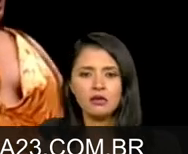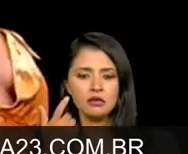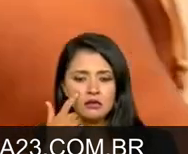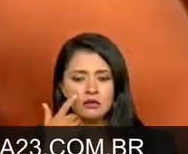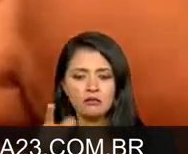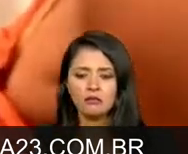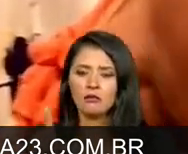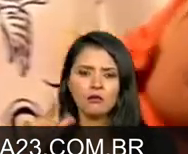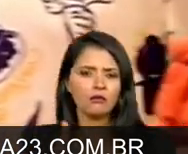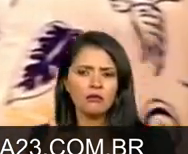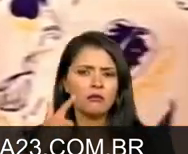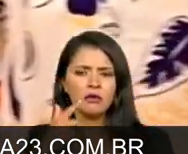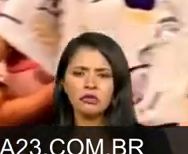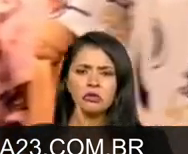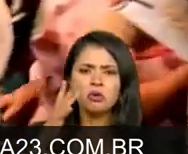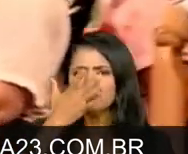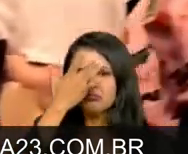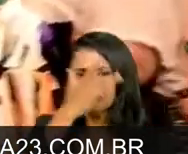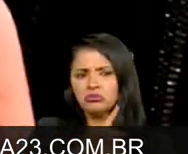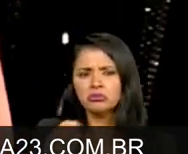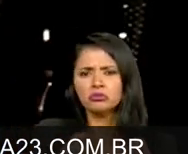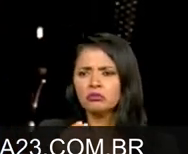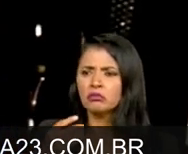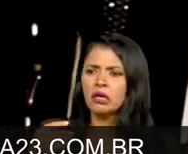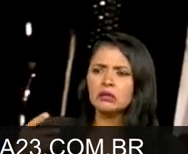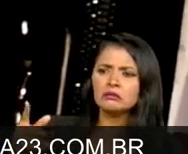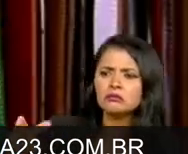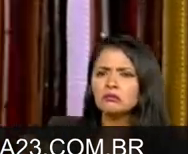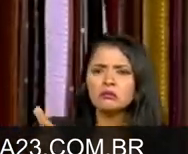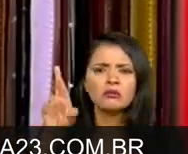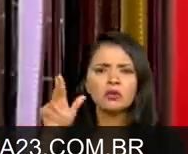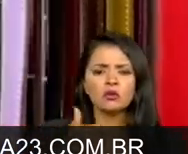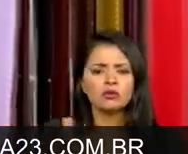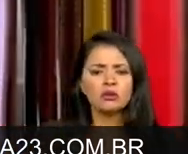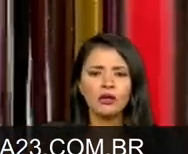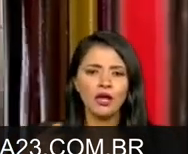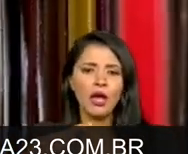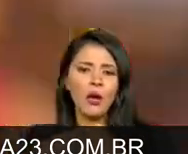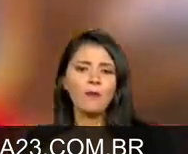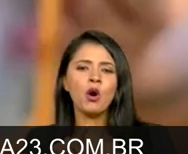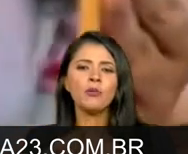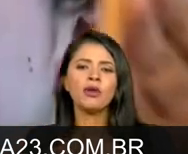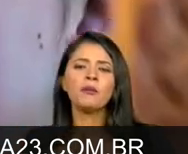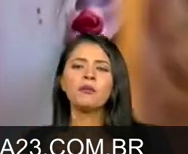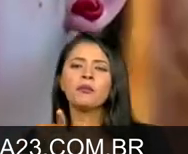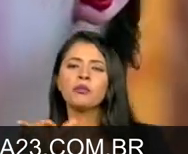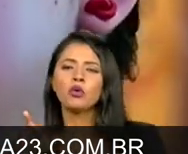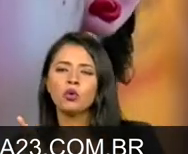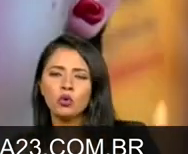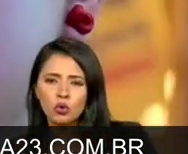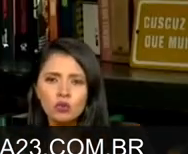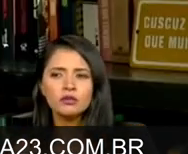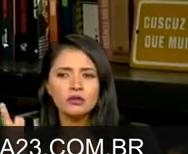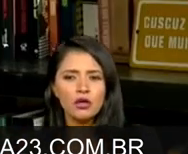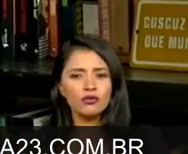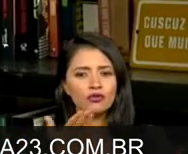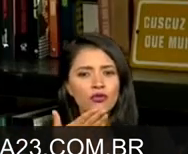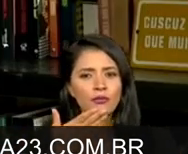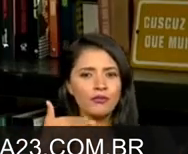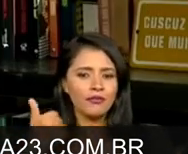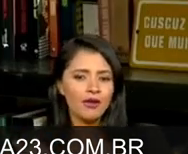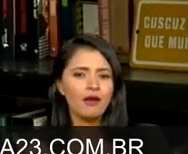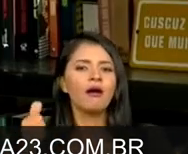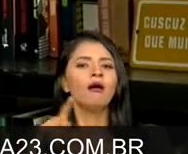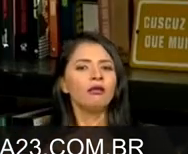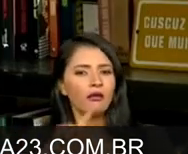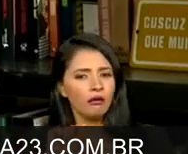viam representadas no mercado da moda. E o Pop Plus ajudou a modificar esse cenário, fazendo com